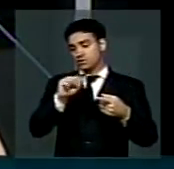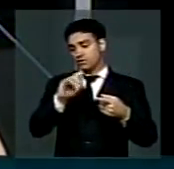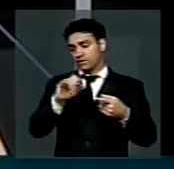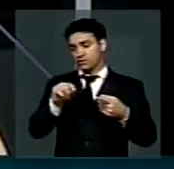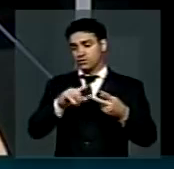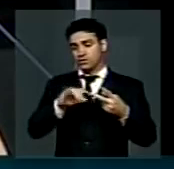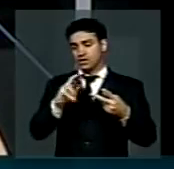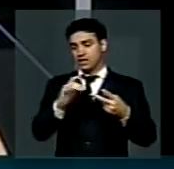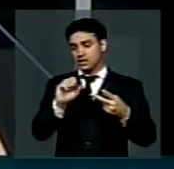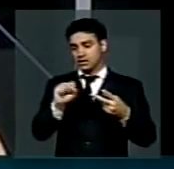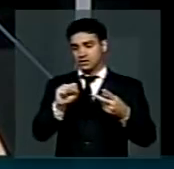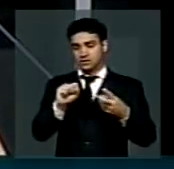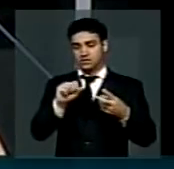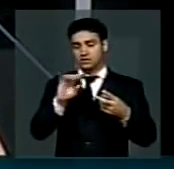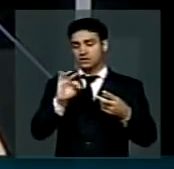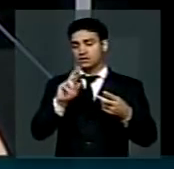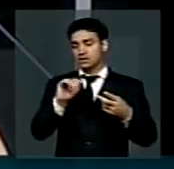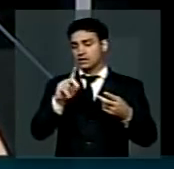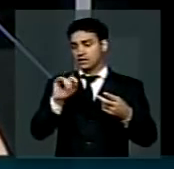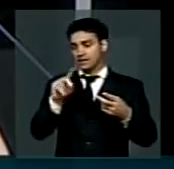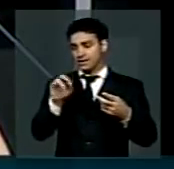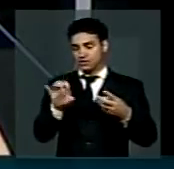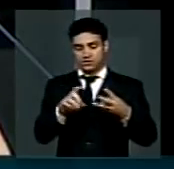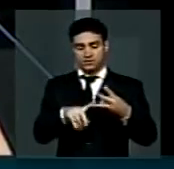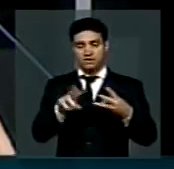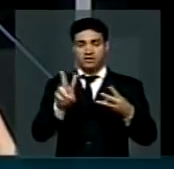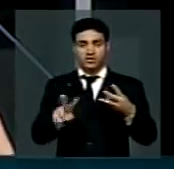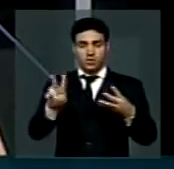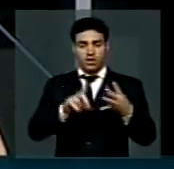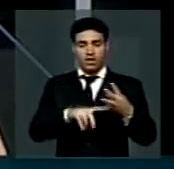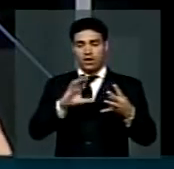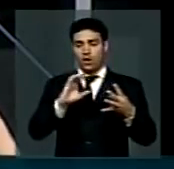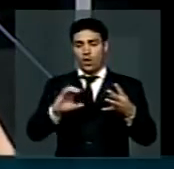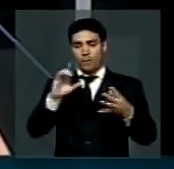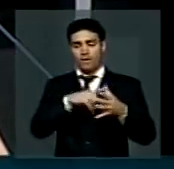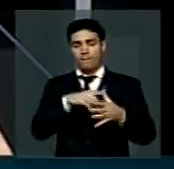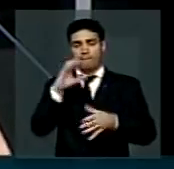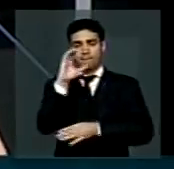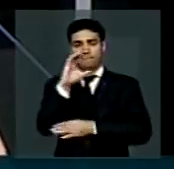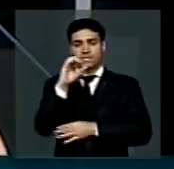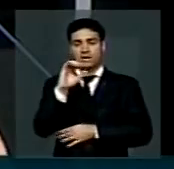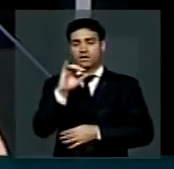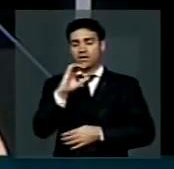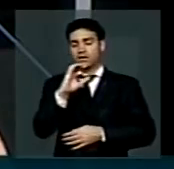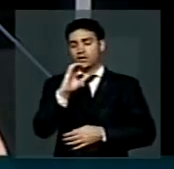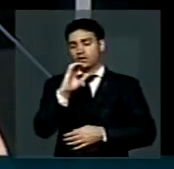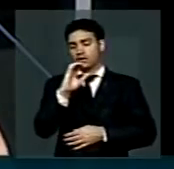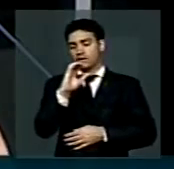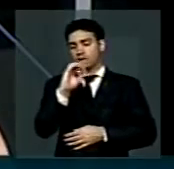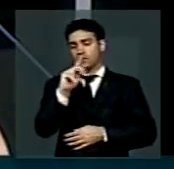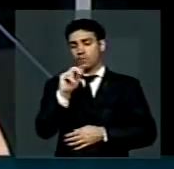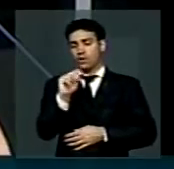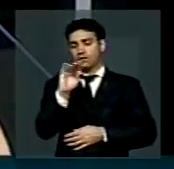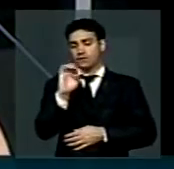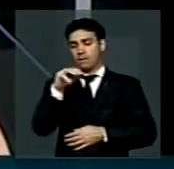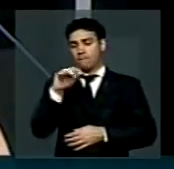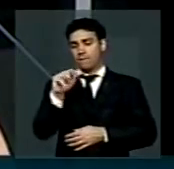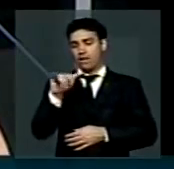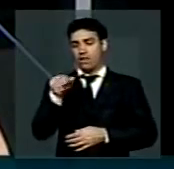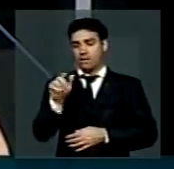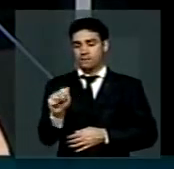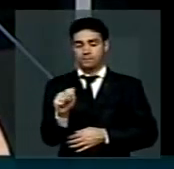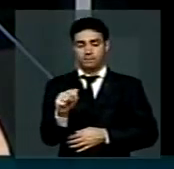Ilhas Virgem, Trinidade, Venezuela, Colômbia e Guatemala. Os